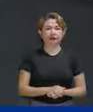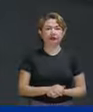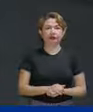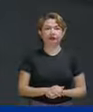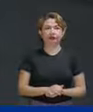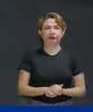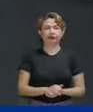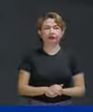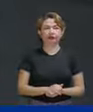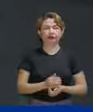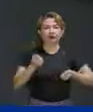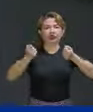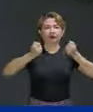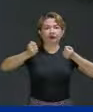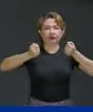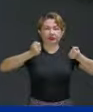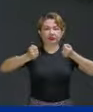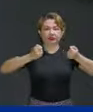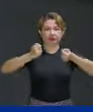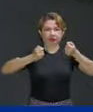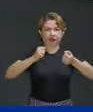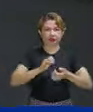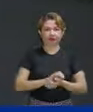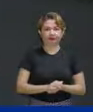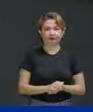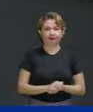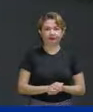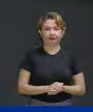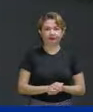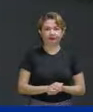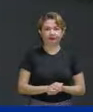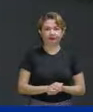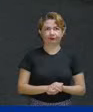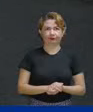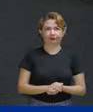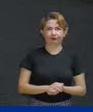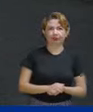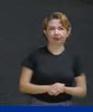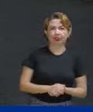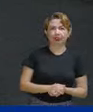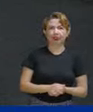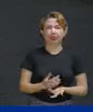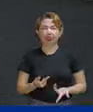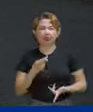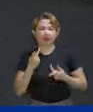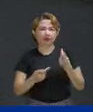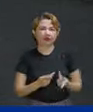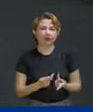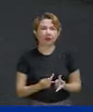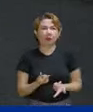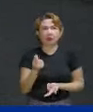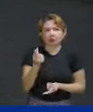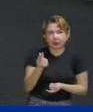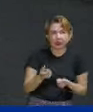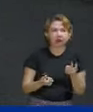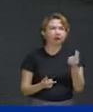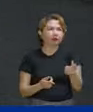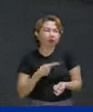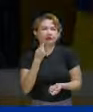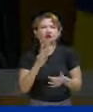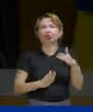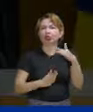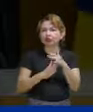quanto à análise de a gente estipular valores, o que nós não podemos fazer. Sim.